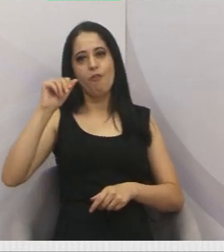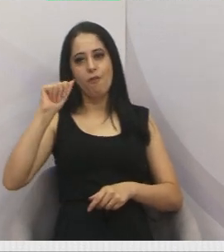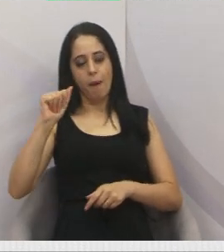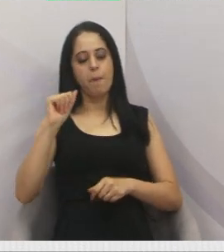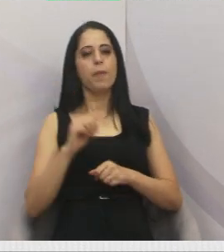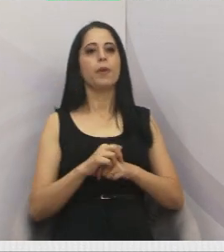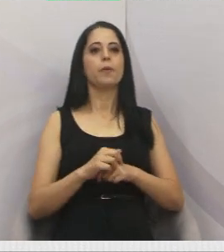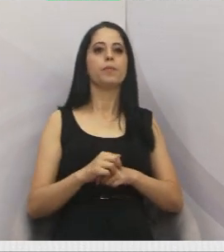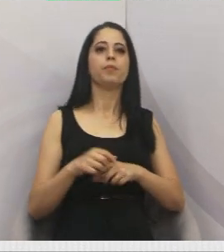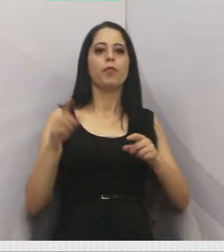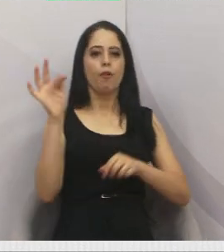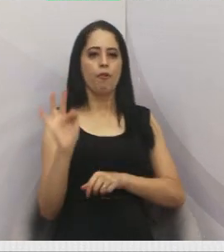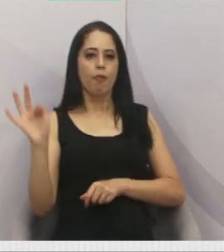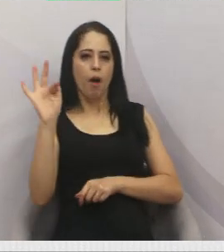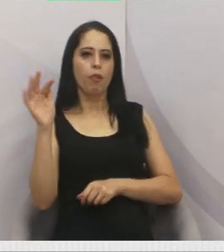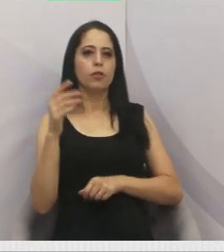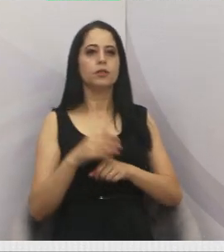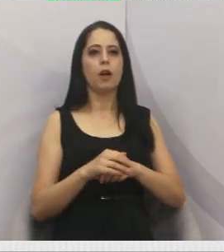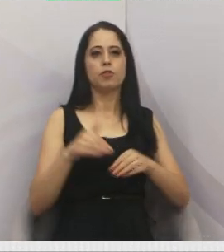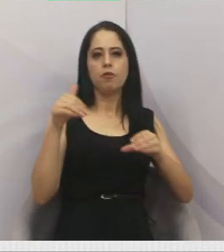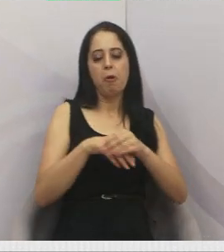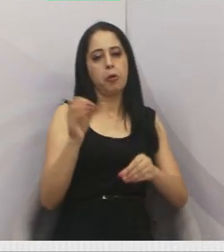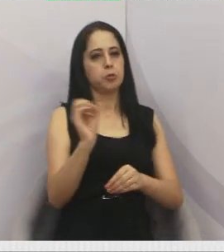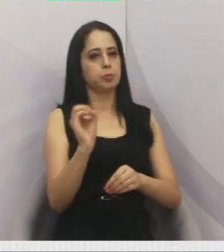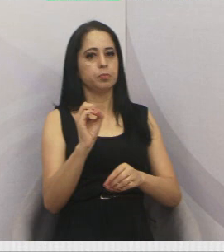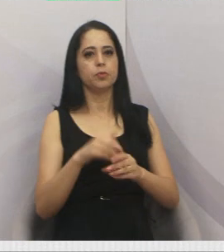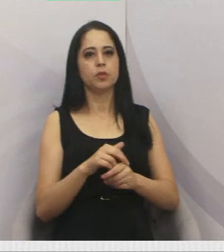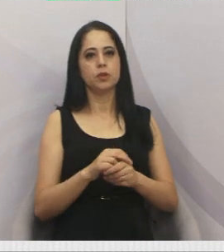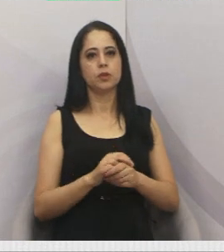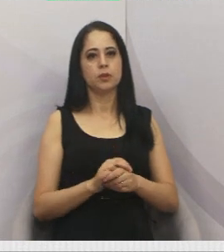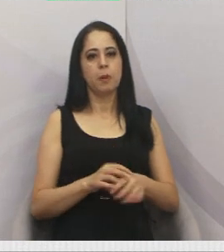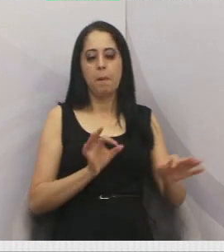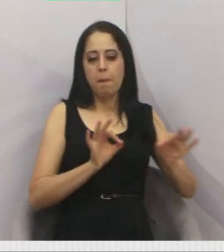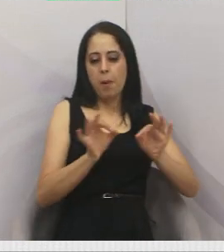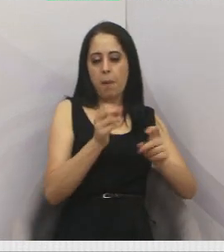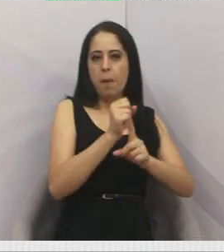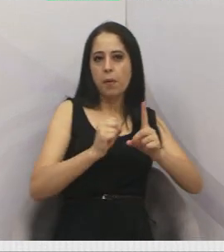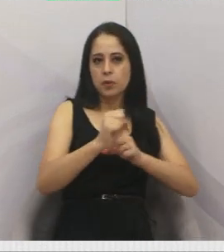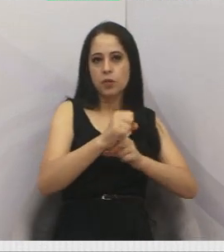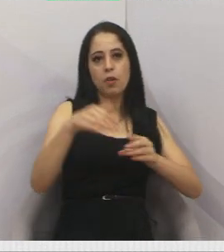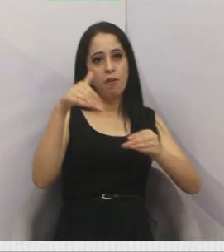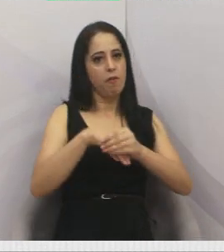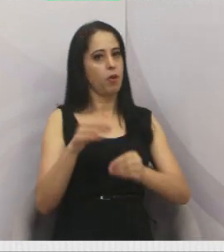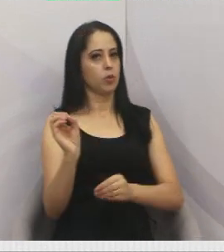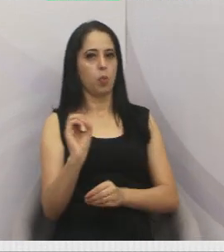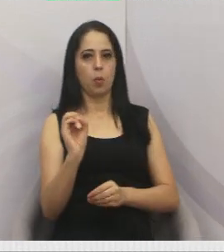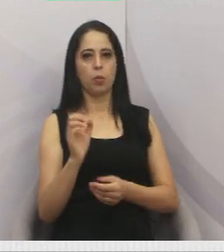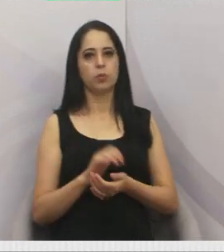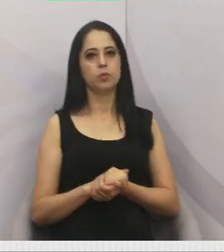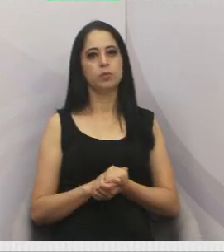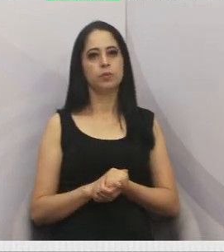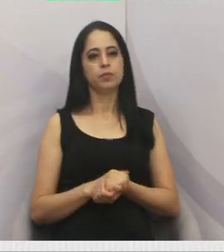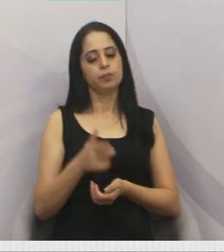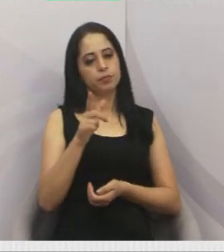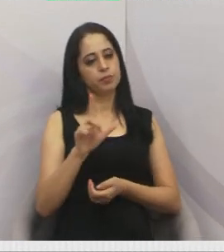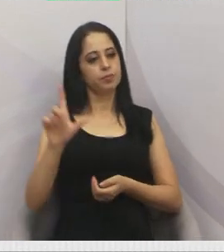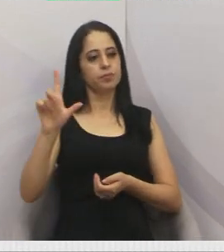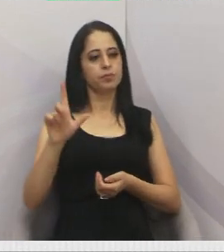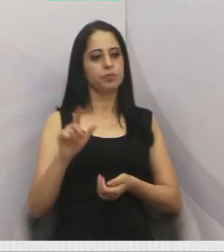Segmento Entidades Acadêmicas, voto em branco. Segmento Organização da Sociedade Civil, voto em branco. Próximo